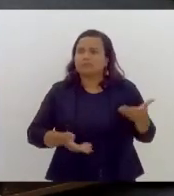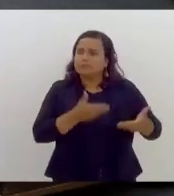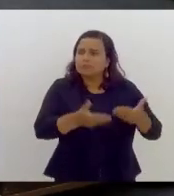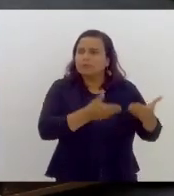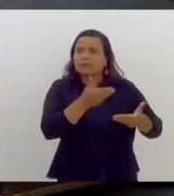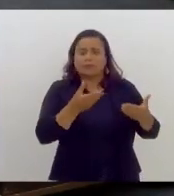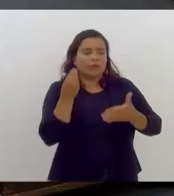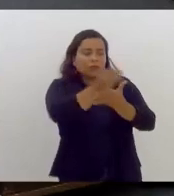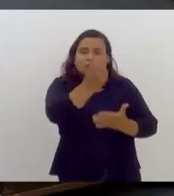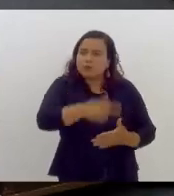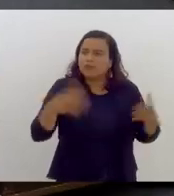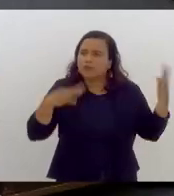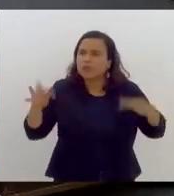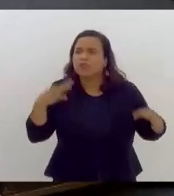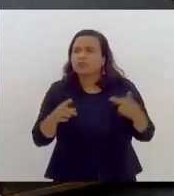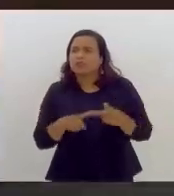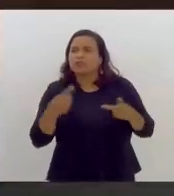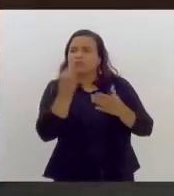concordo. Desenvolver.